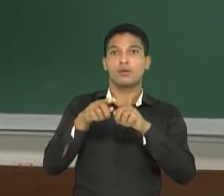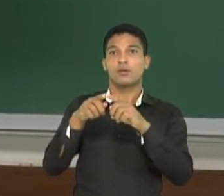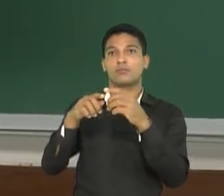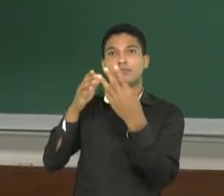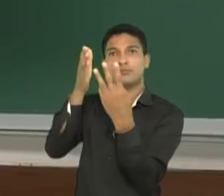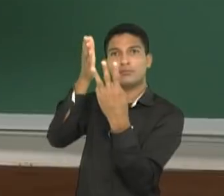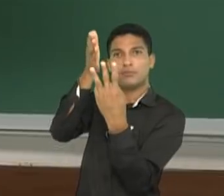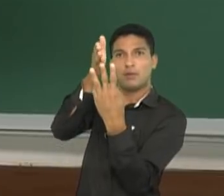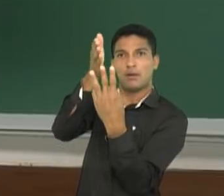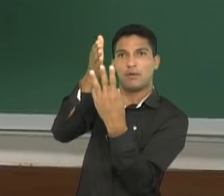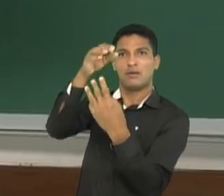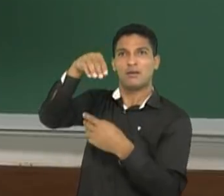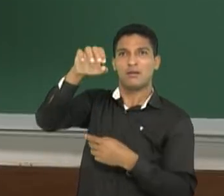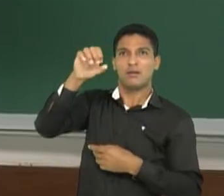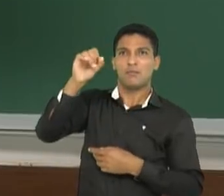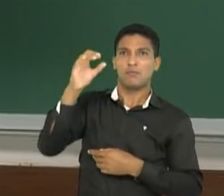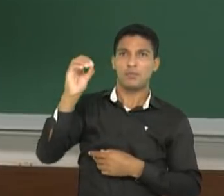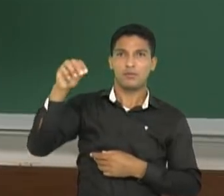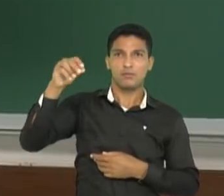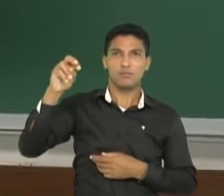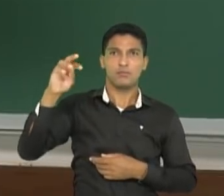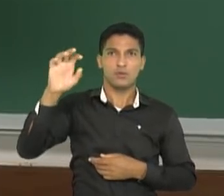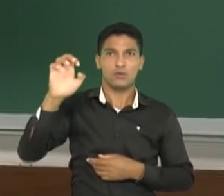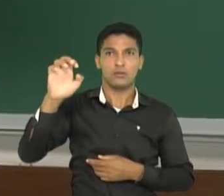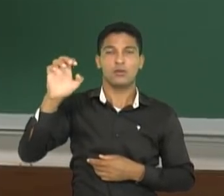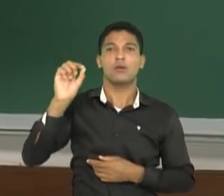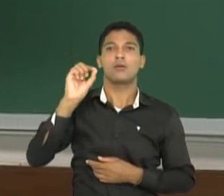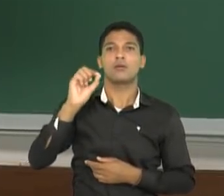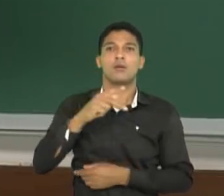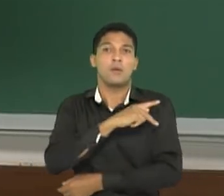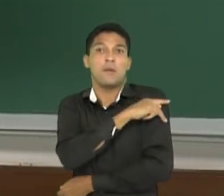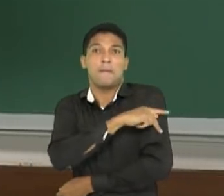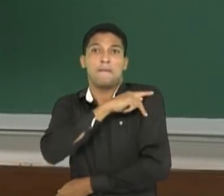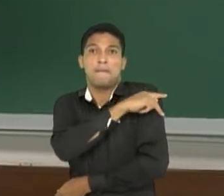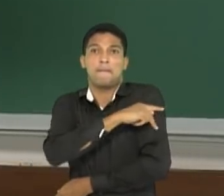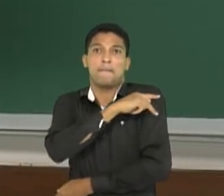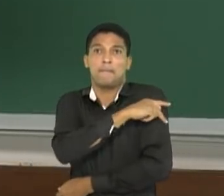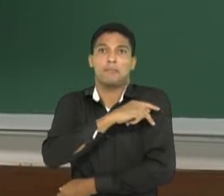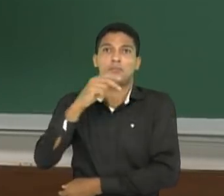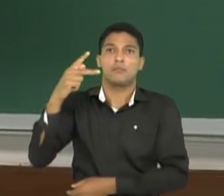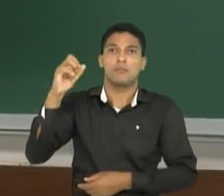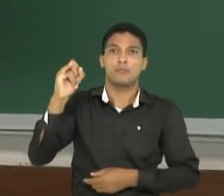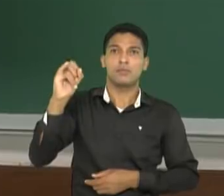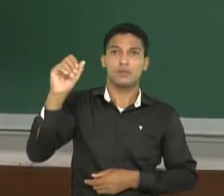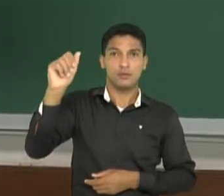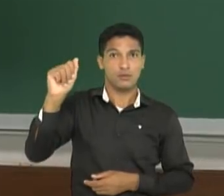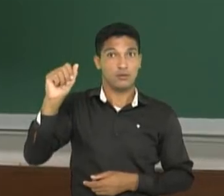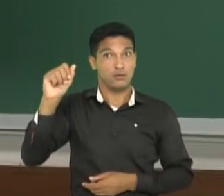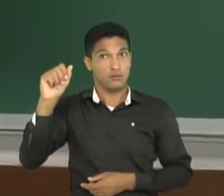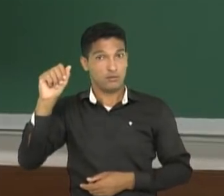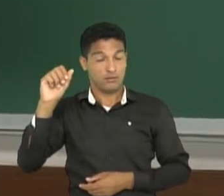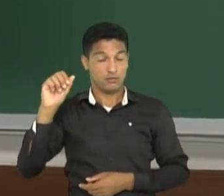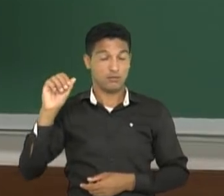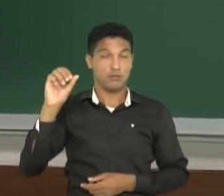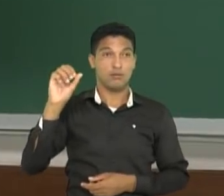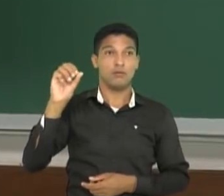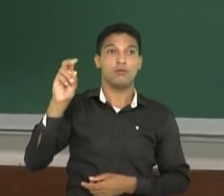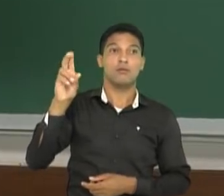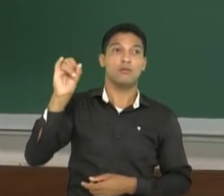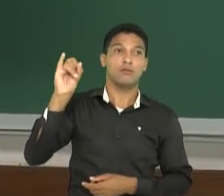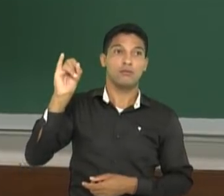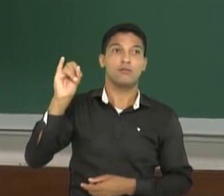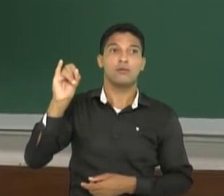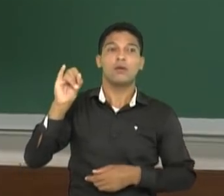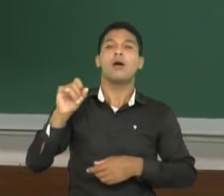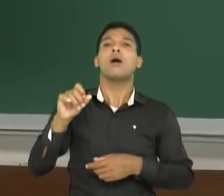entre parte do Piauí e todo o estado do Maranhão, que atividades que eu tenho no espaço rural? Essas atividades